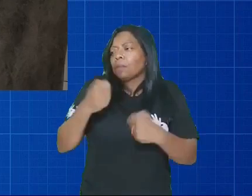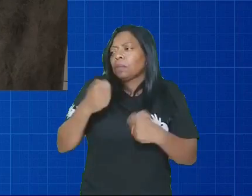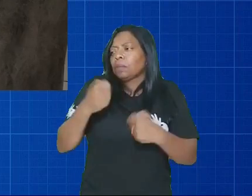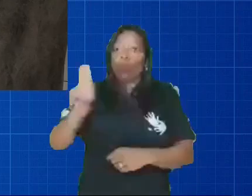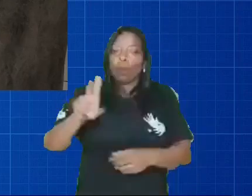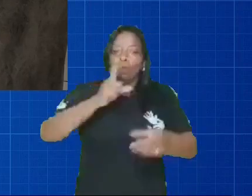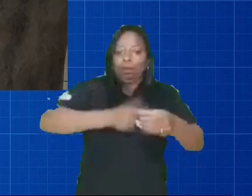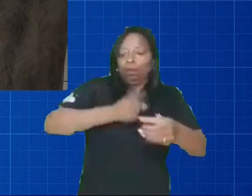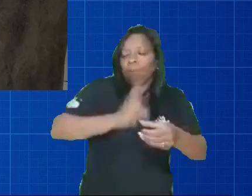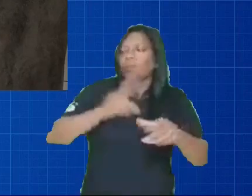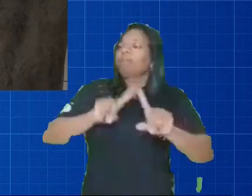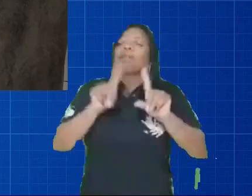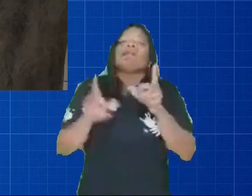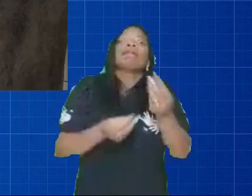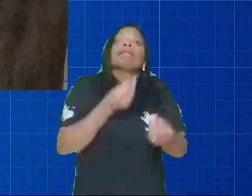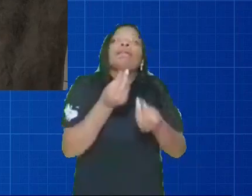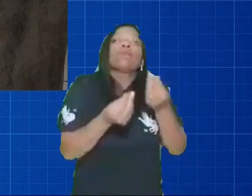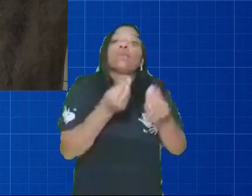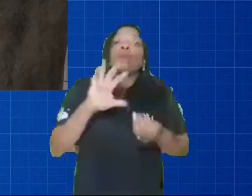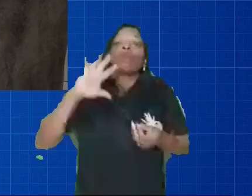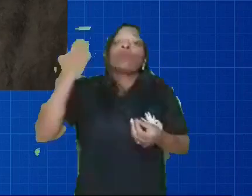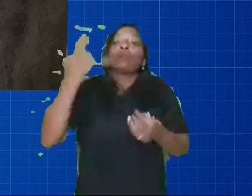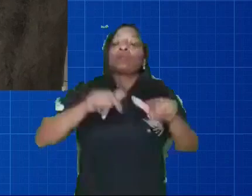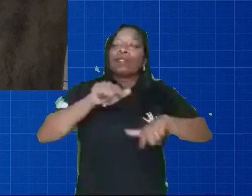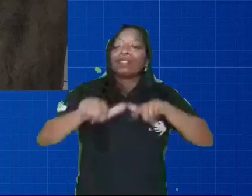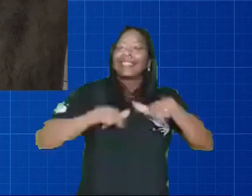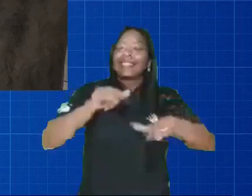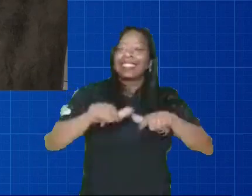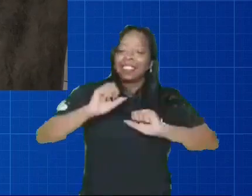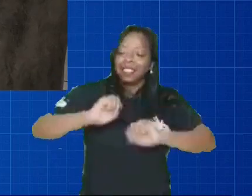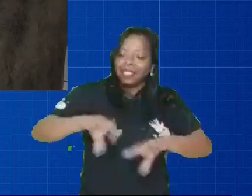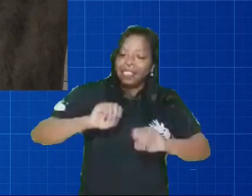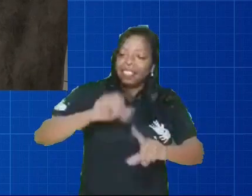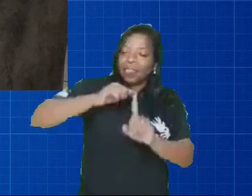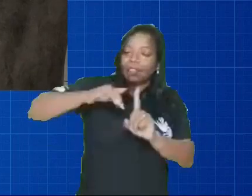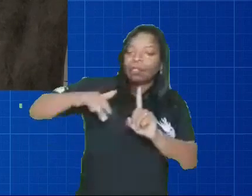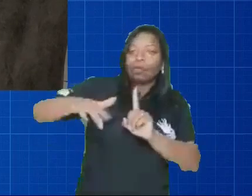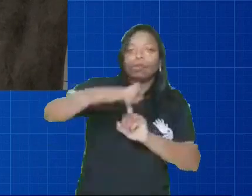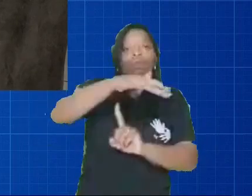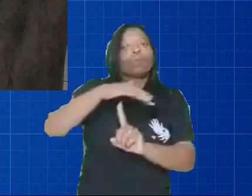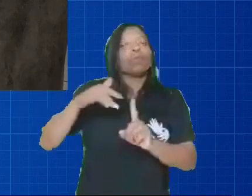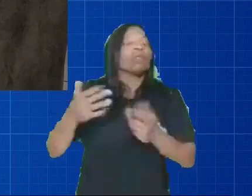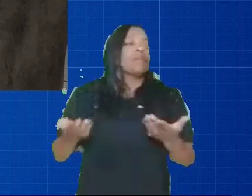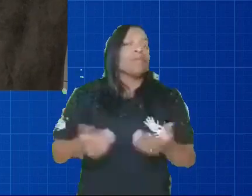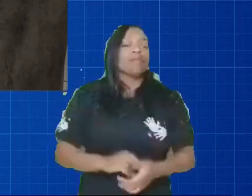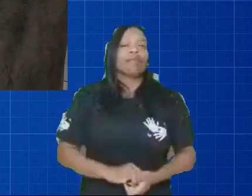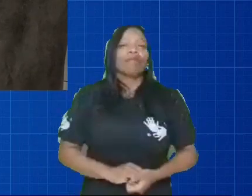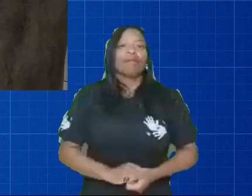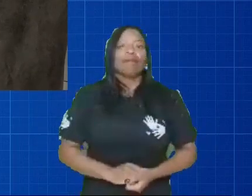nomes necessariamente, né? Mas como que você vê esse teu trabalho assim em relação aos municípios, em relação à educação